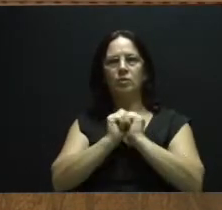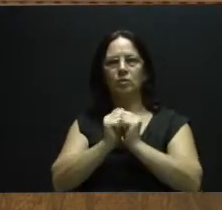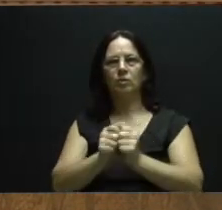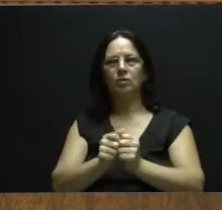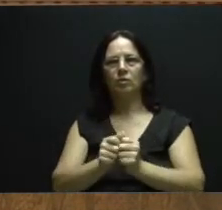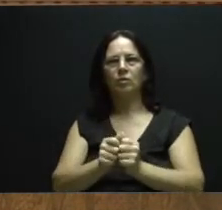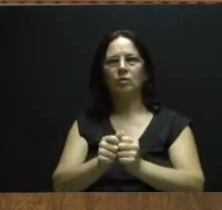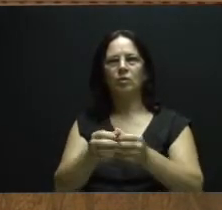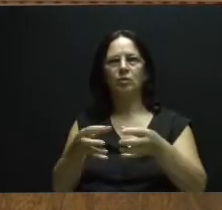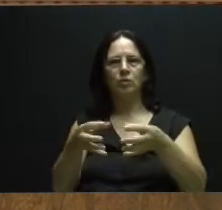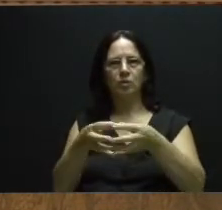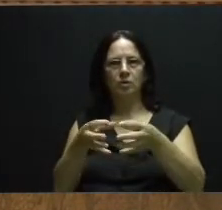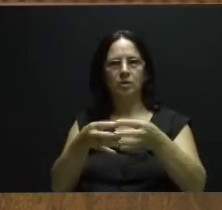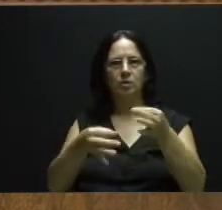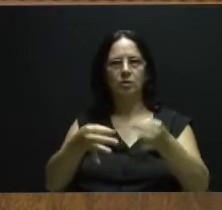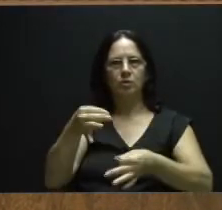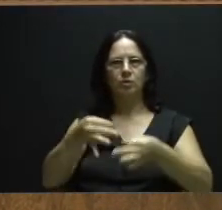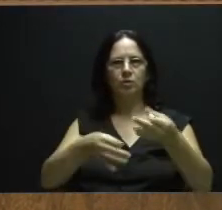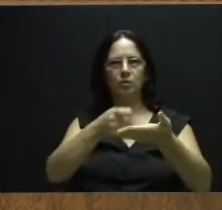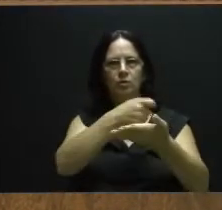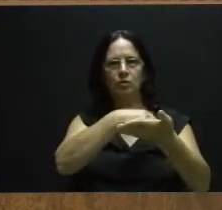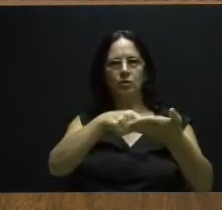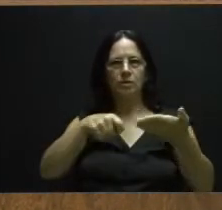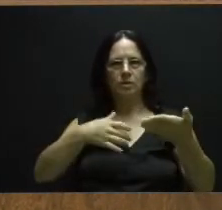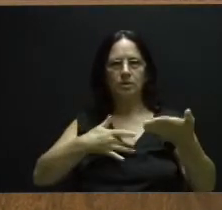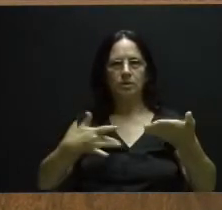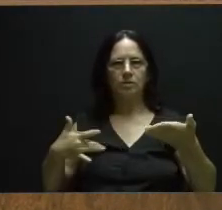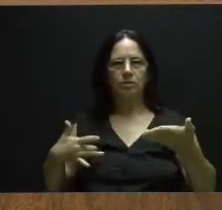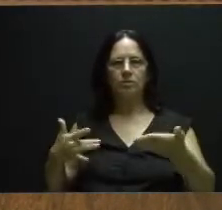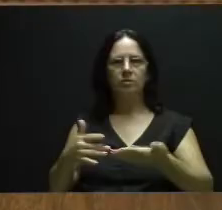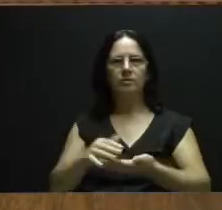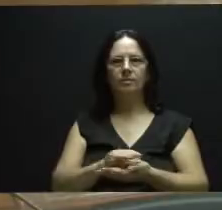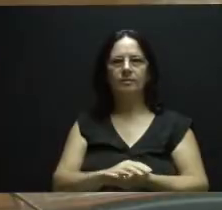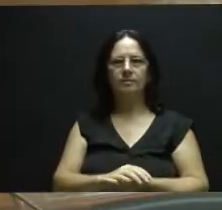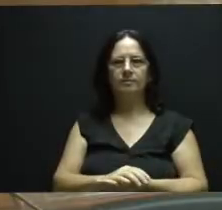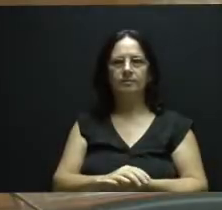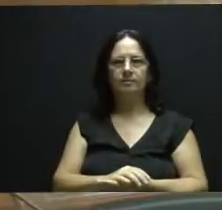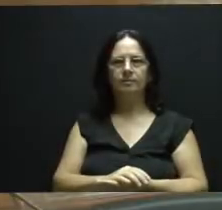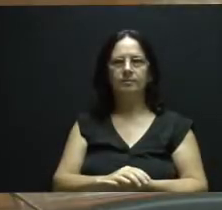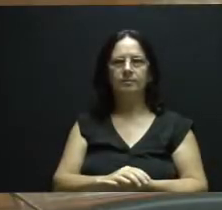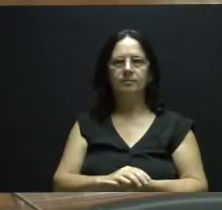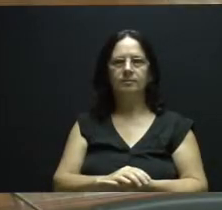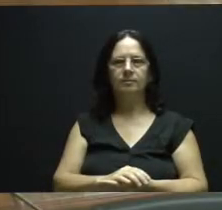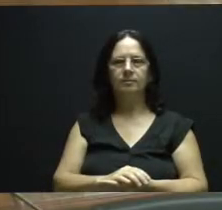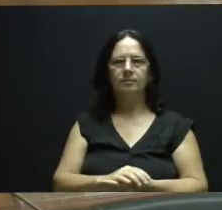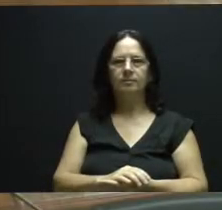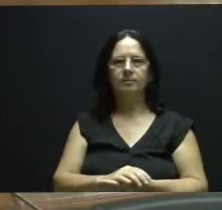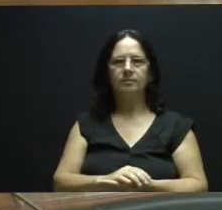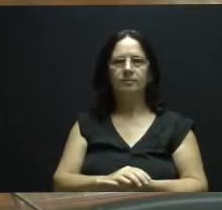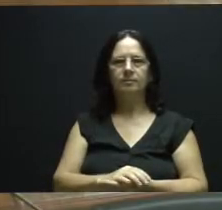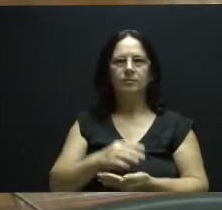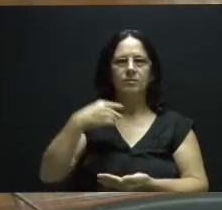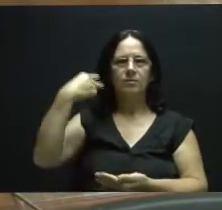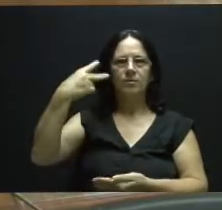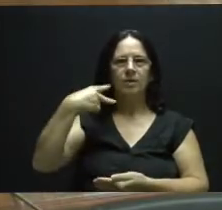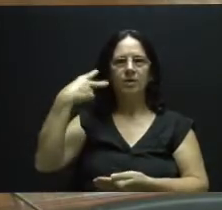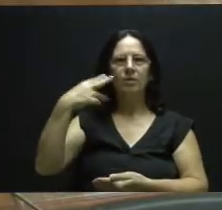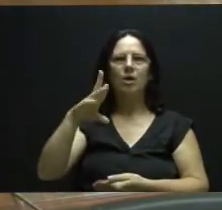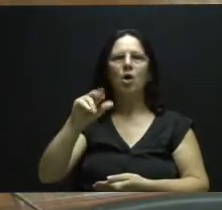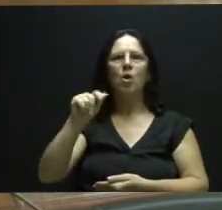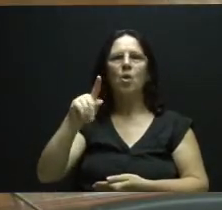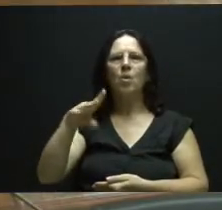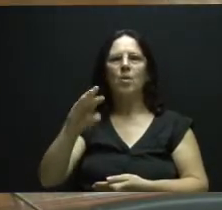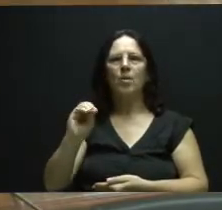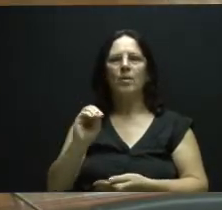pelas comissões de justiça e redação de saúde é de autoria do ilustre vereador rodrigo